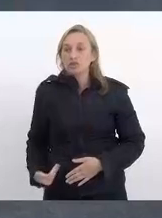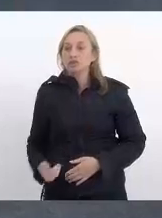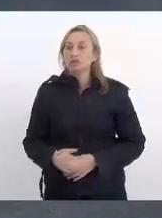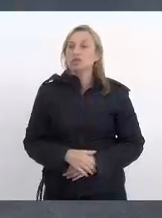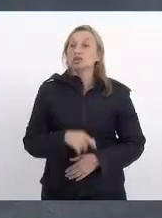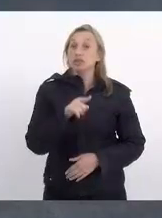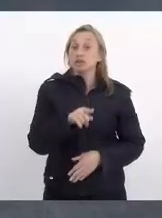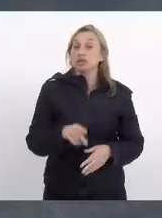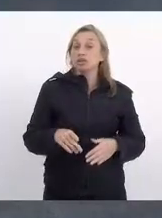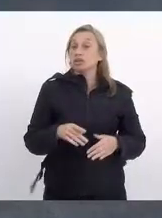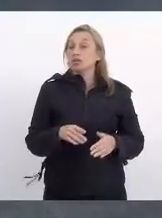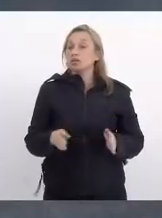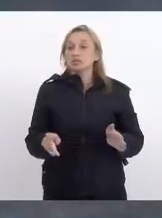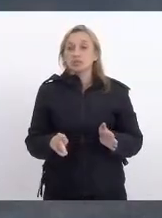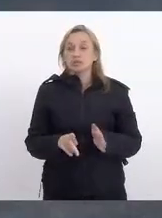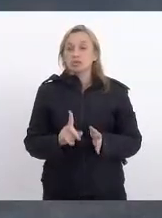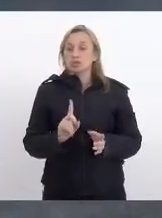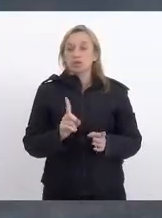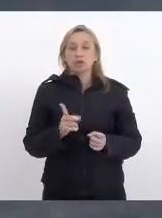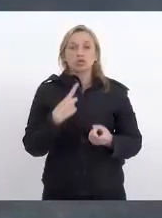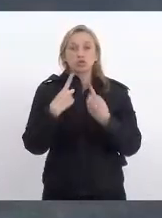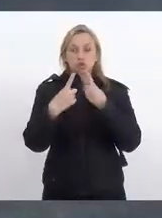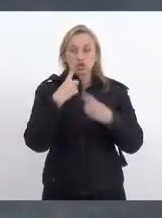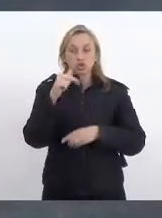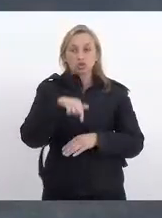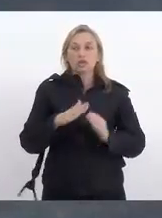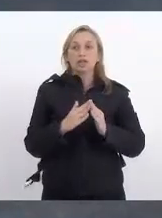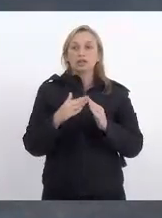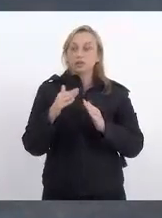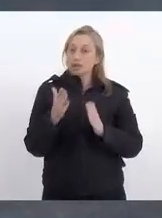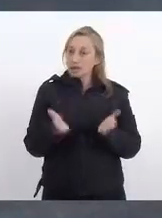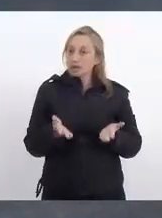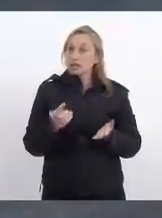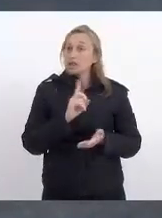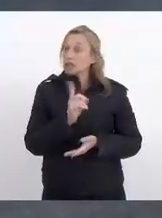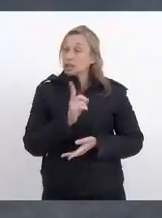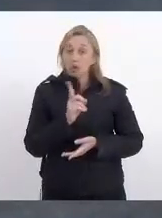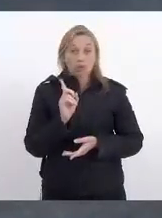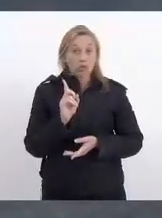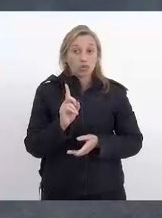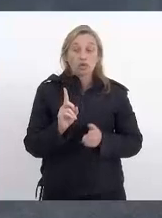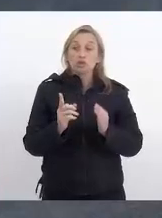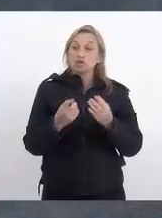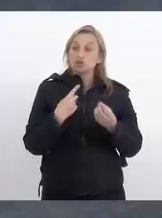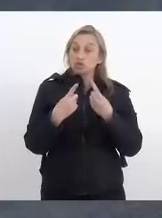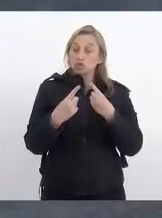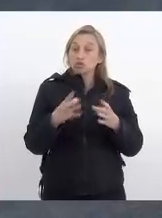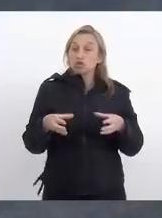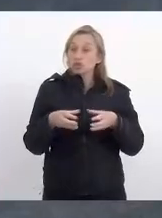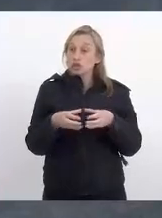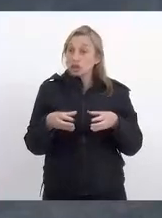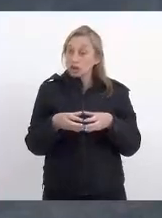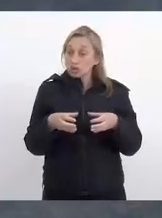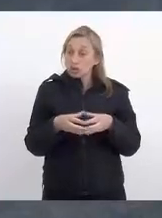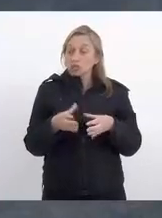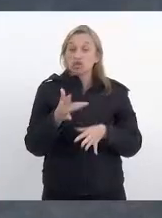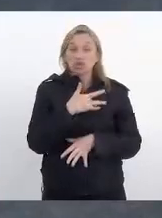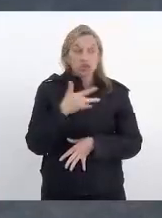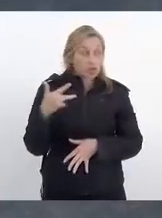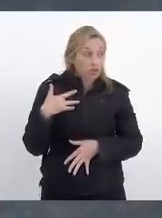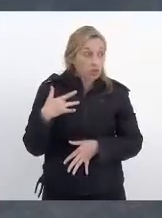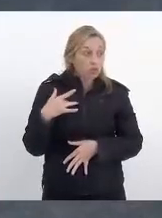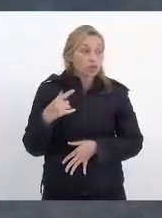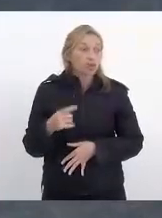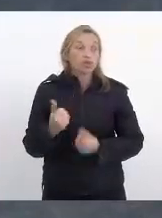esse processo não foi discutido aqui dentro da casa não foi discutido na comissão de saúde